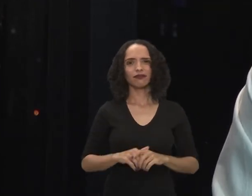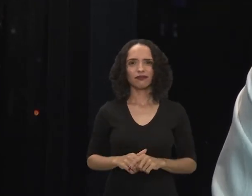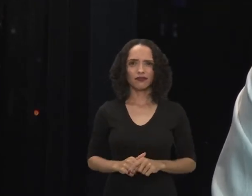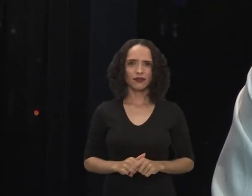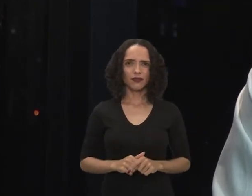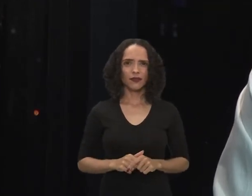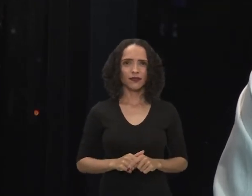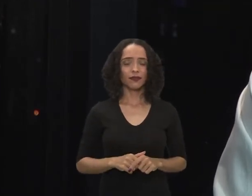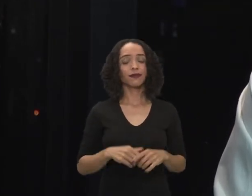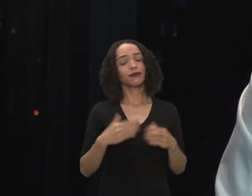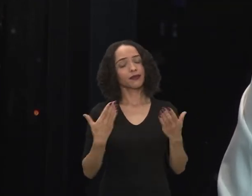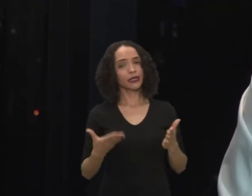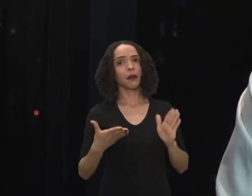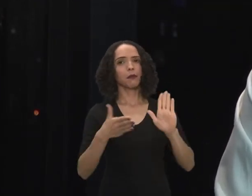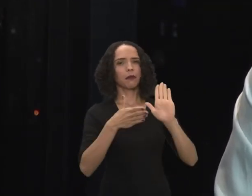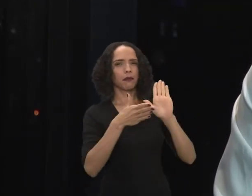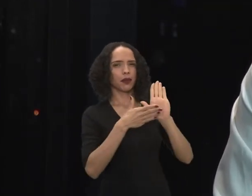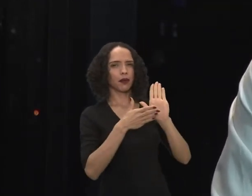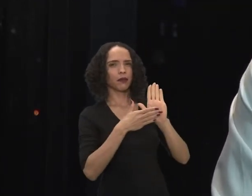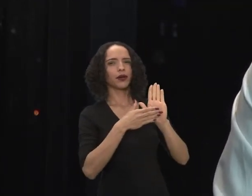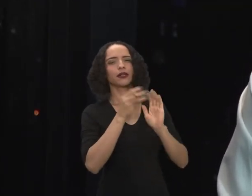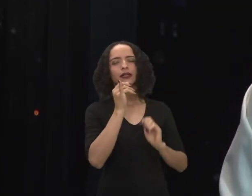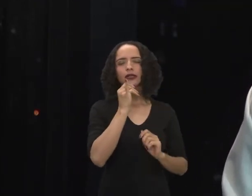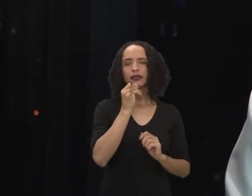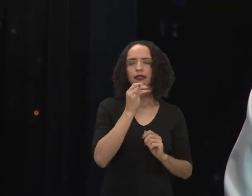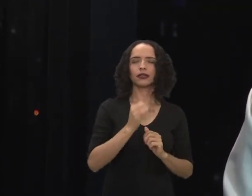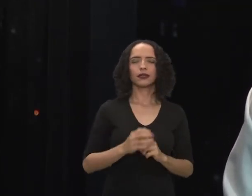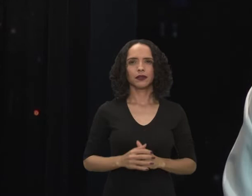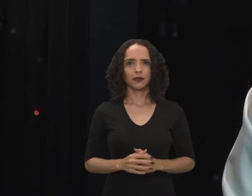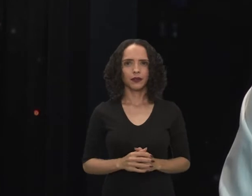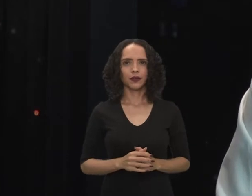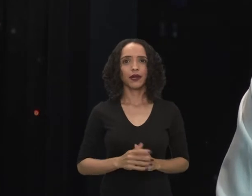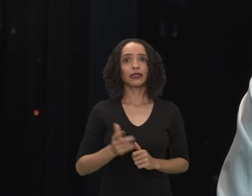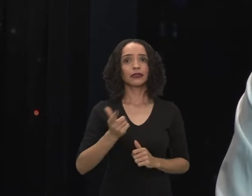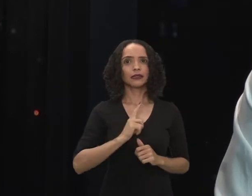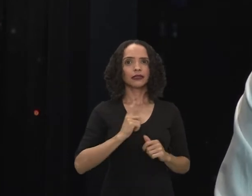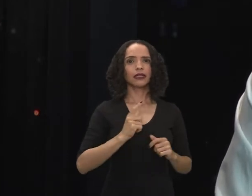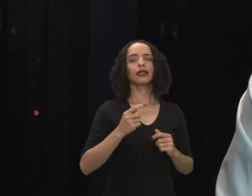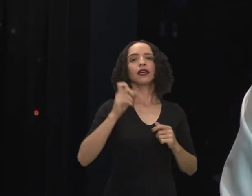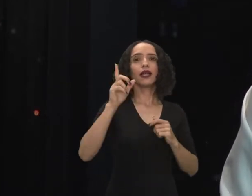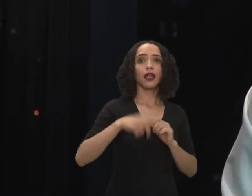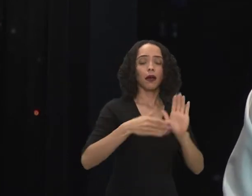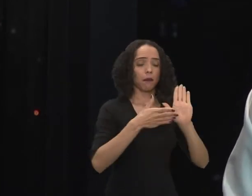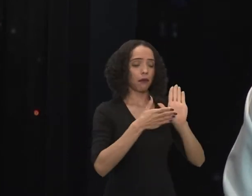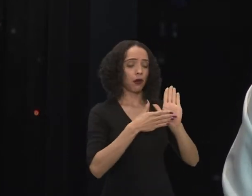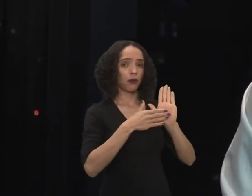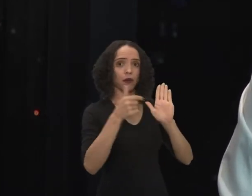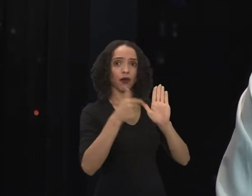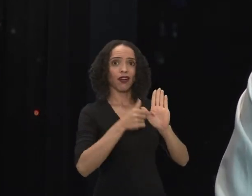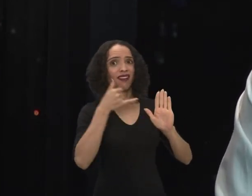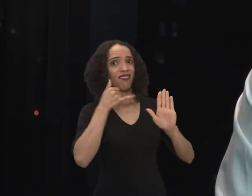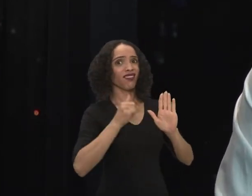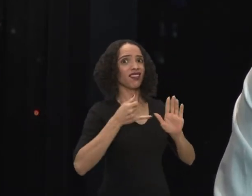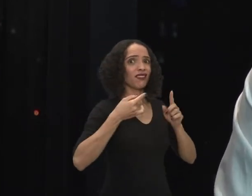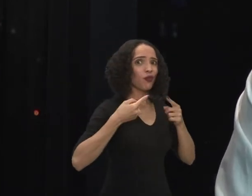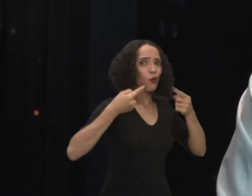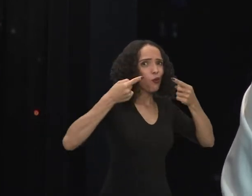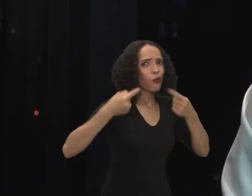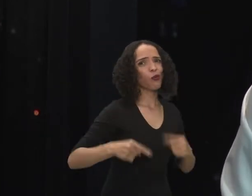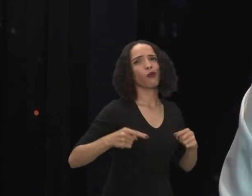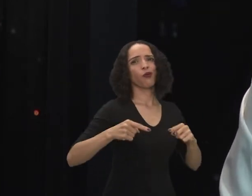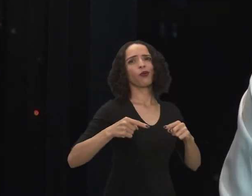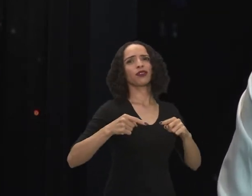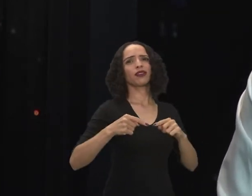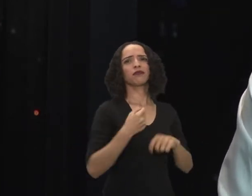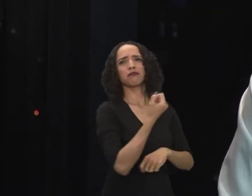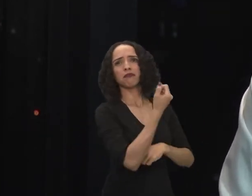Então, as propostas têm ali a questão do combate ao desmatamento, a questão,